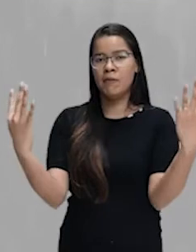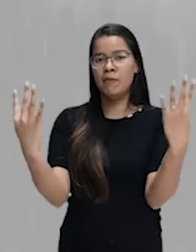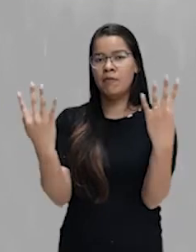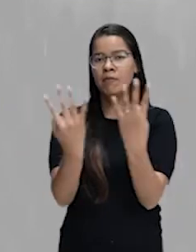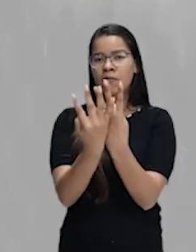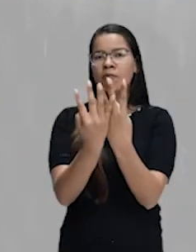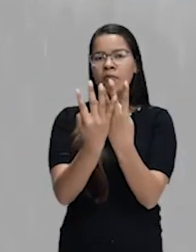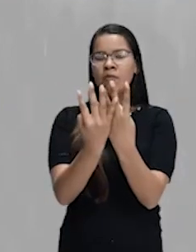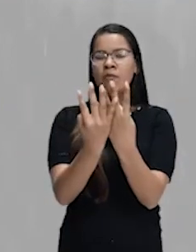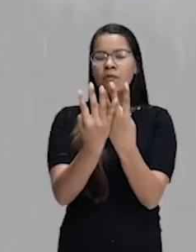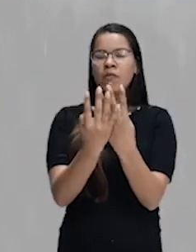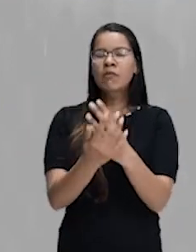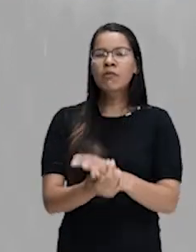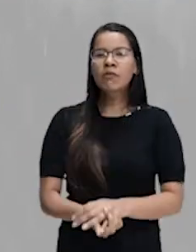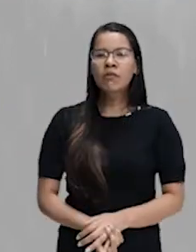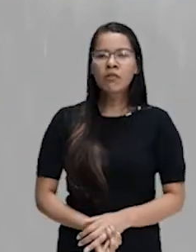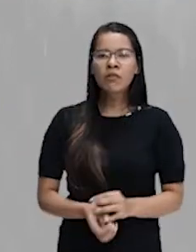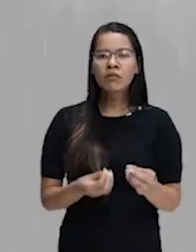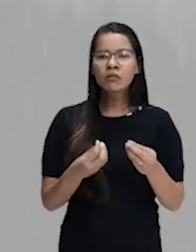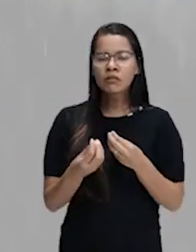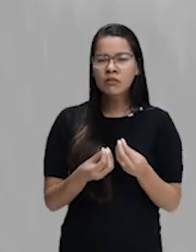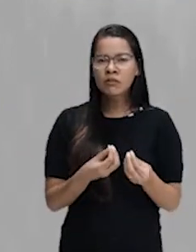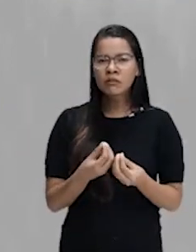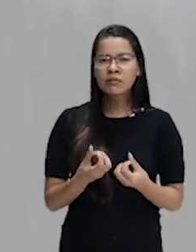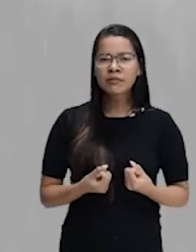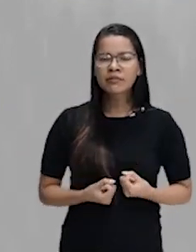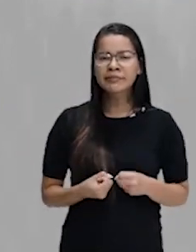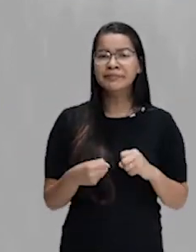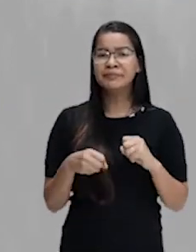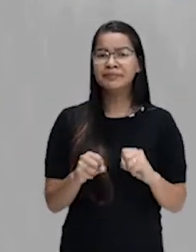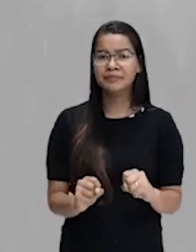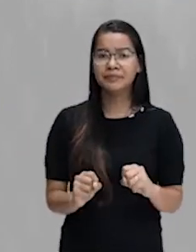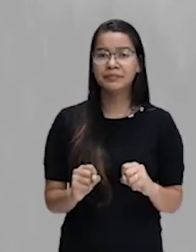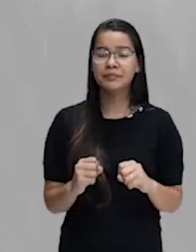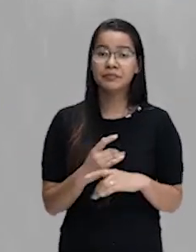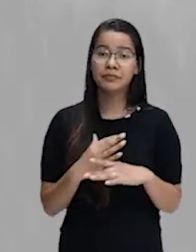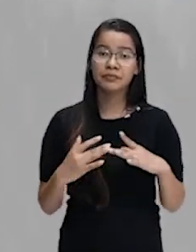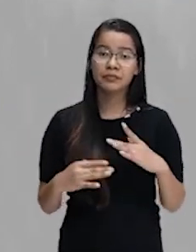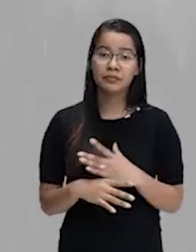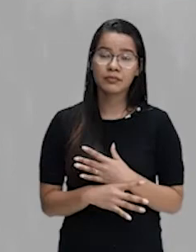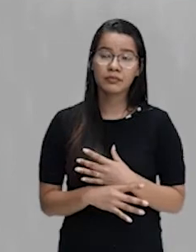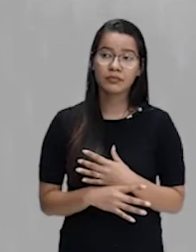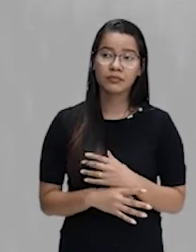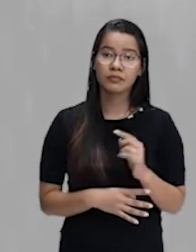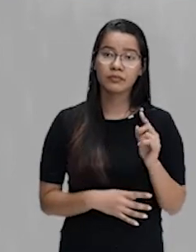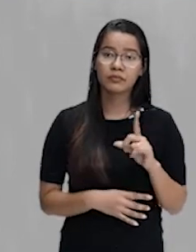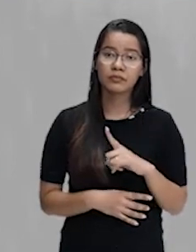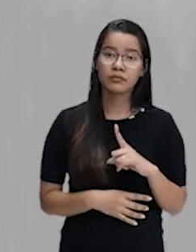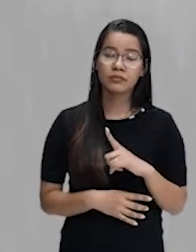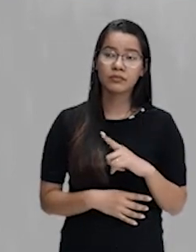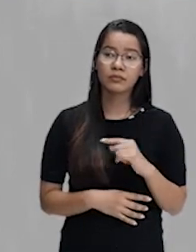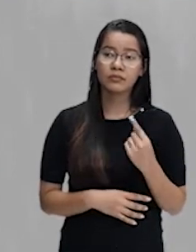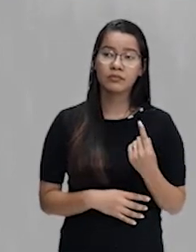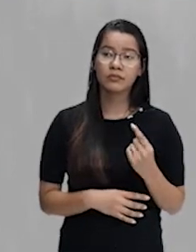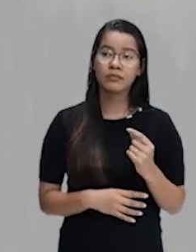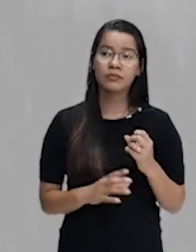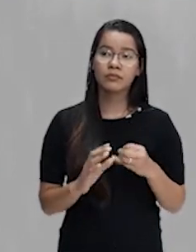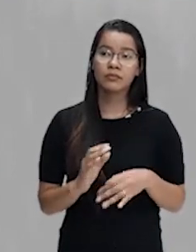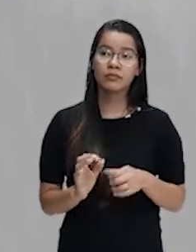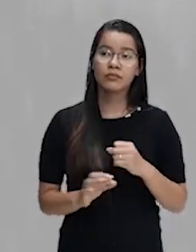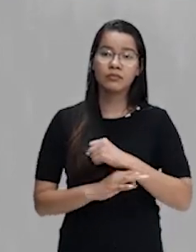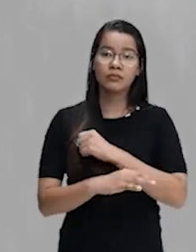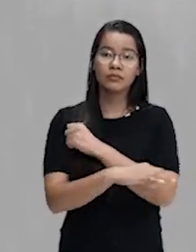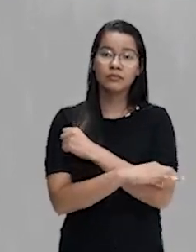dessas cidades, como uma forma de proteger essas cidades. E aí você tem uma espécie de arquitetura